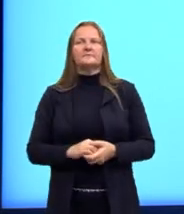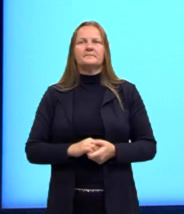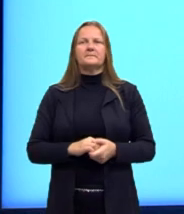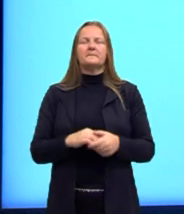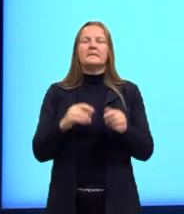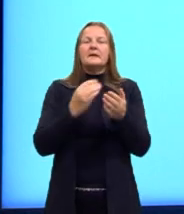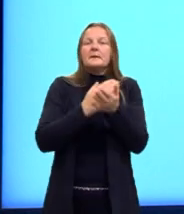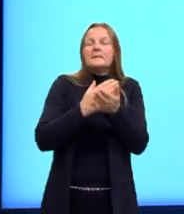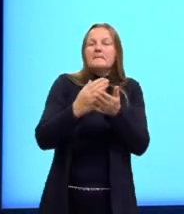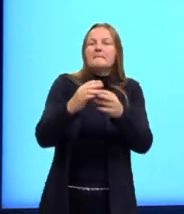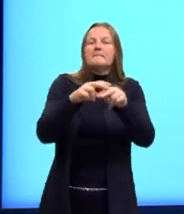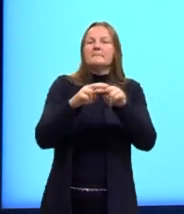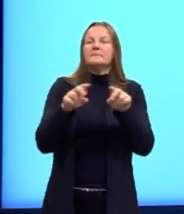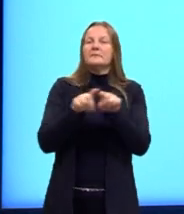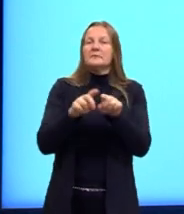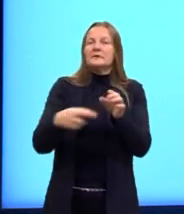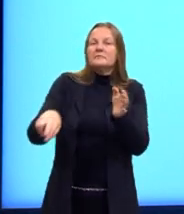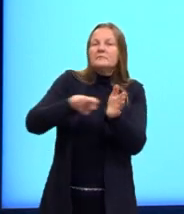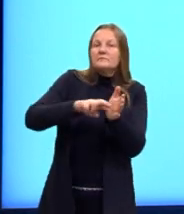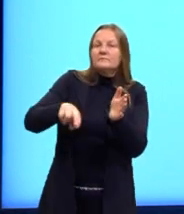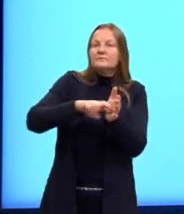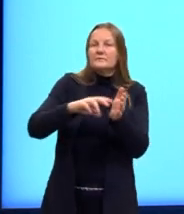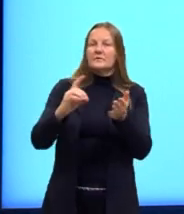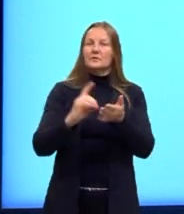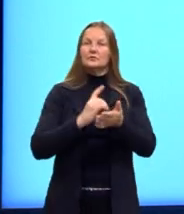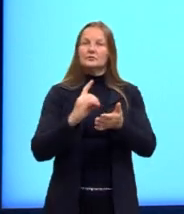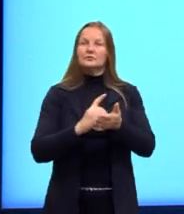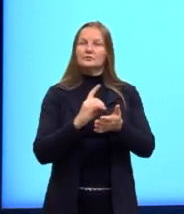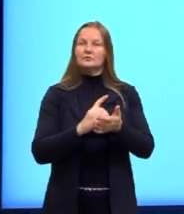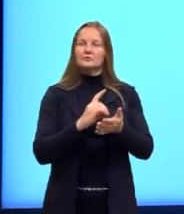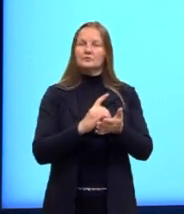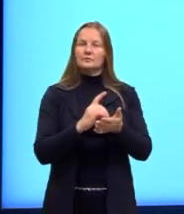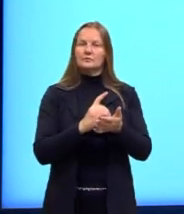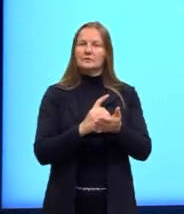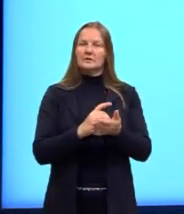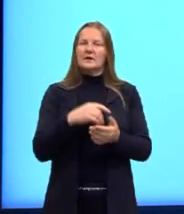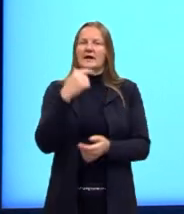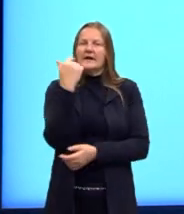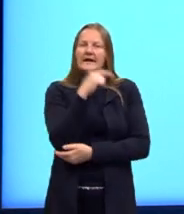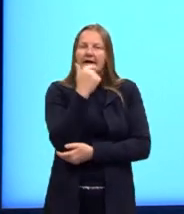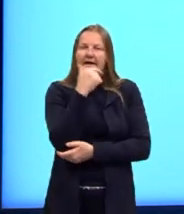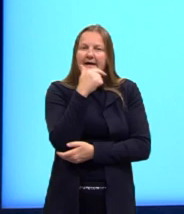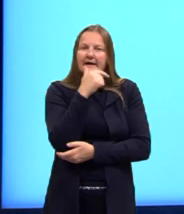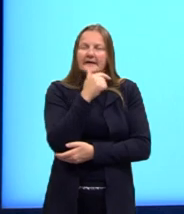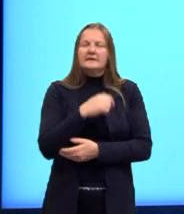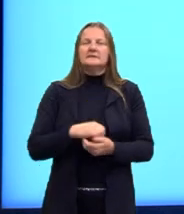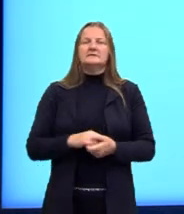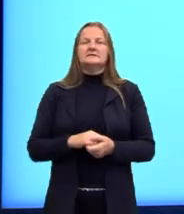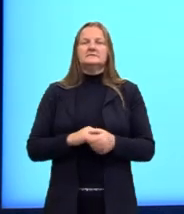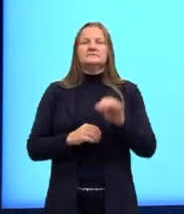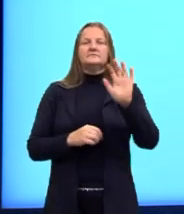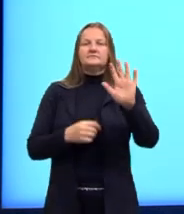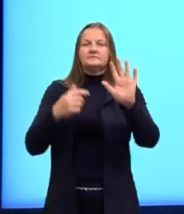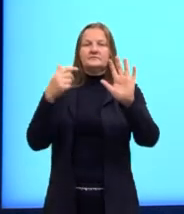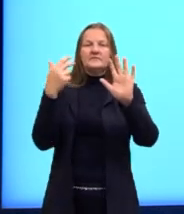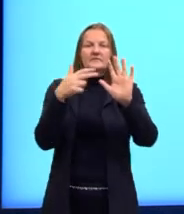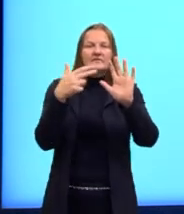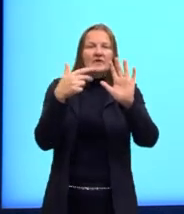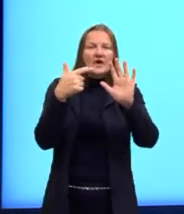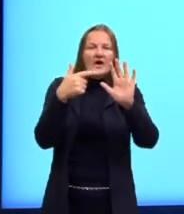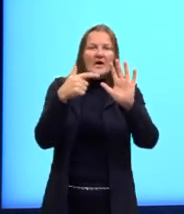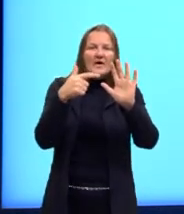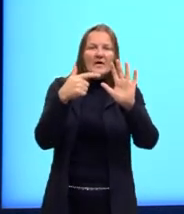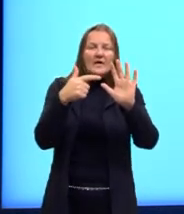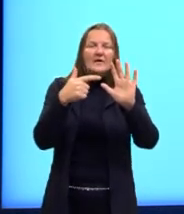para isso eu retomei lá no dicionário né se a gente está falando em satirizar termos sensíveis eu